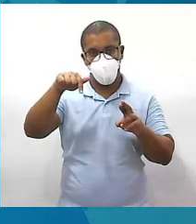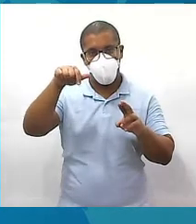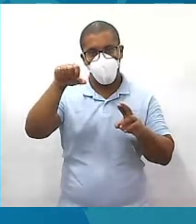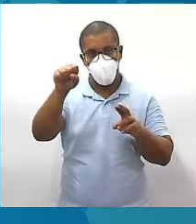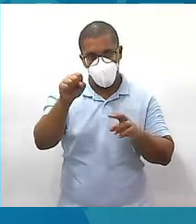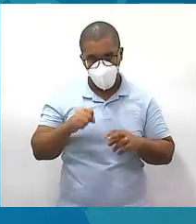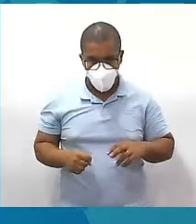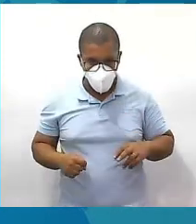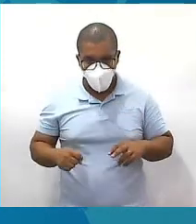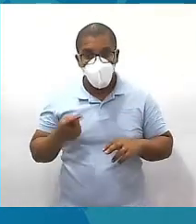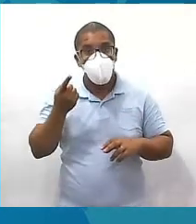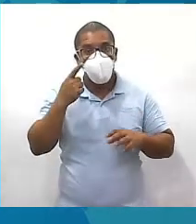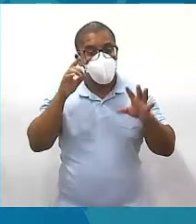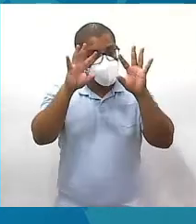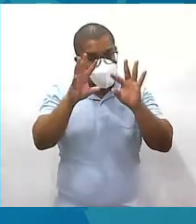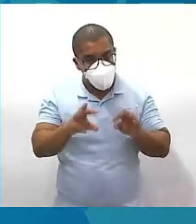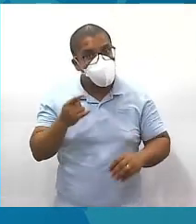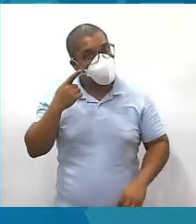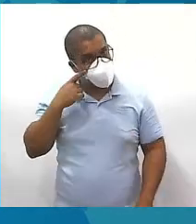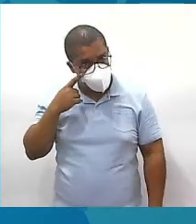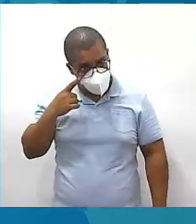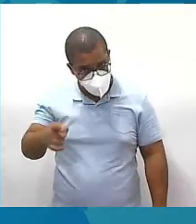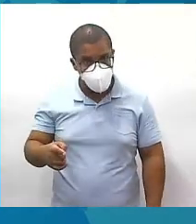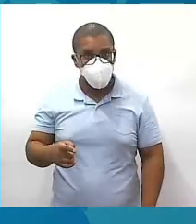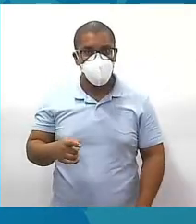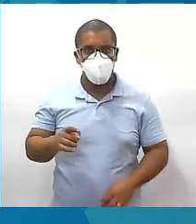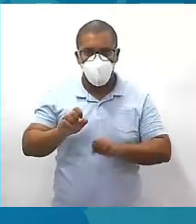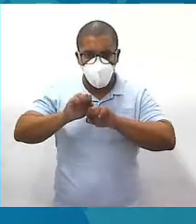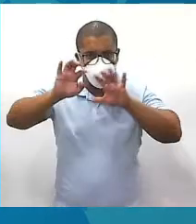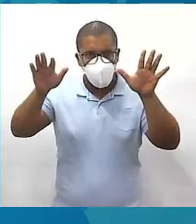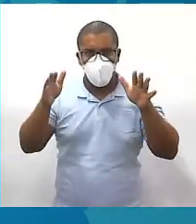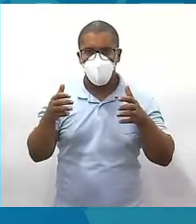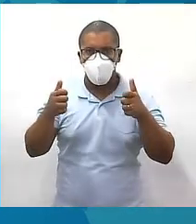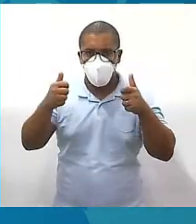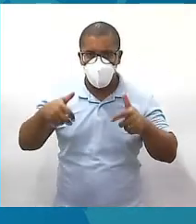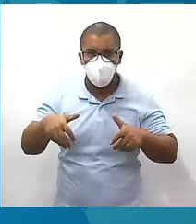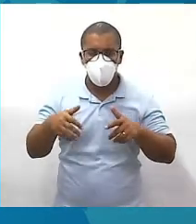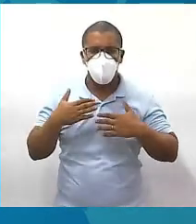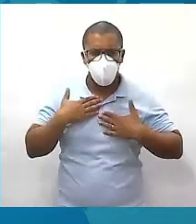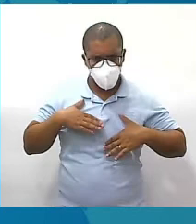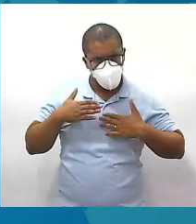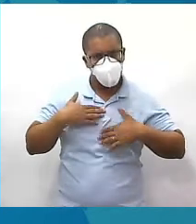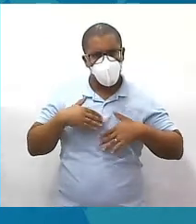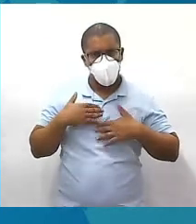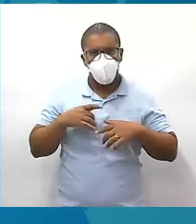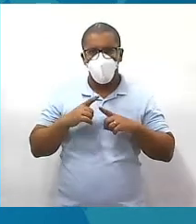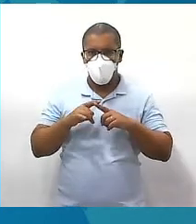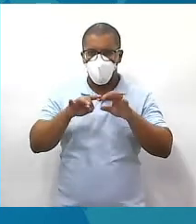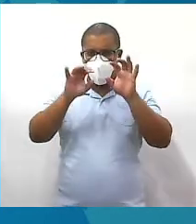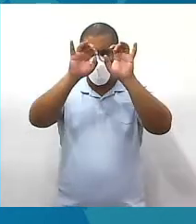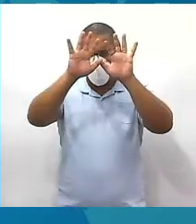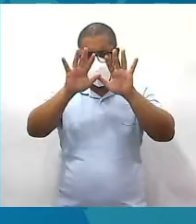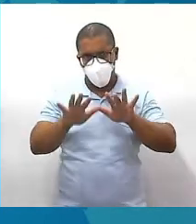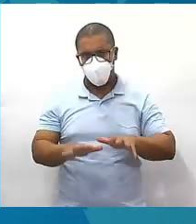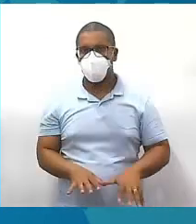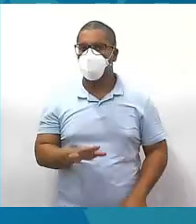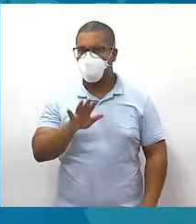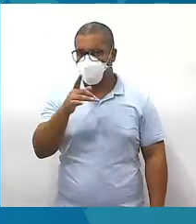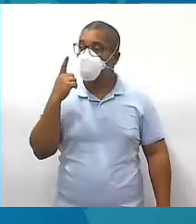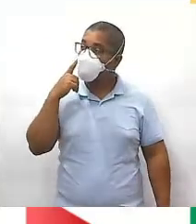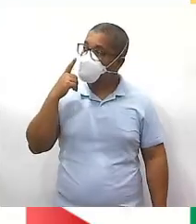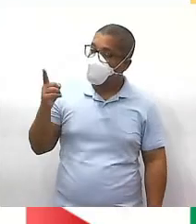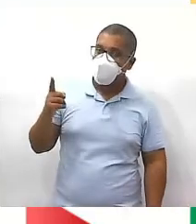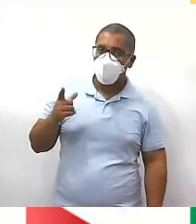9.978. Vamos lá para os nossos cálculos? Então vamos lá, bem claro para vocês, devagarinho, porque a conta é grande. Segue comigo,